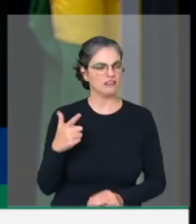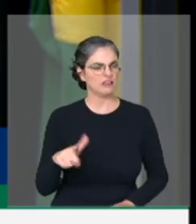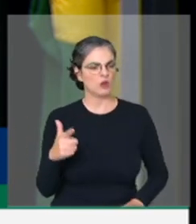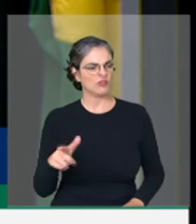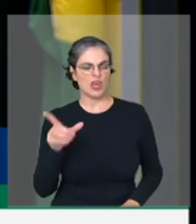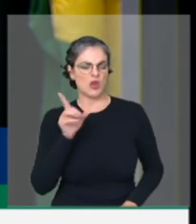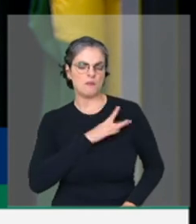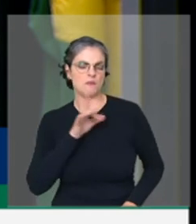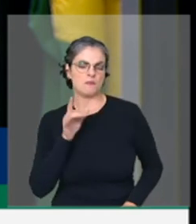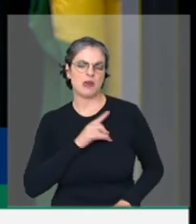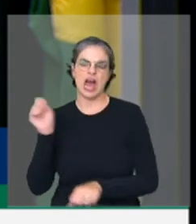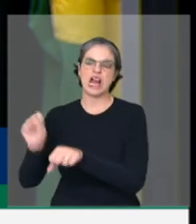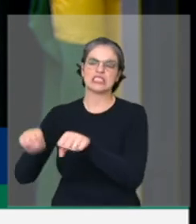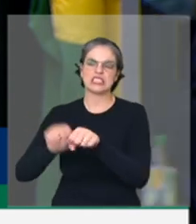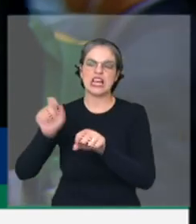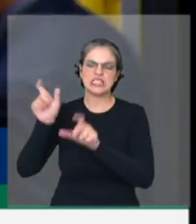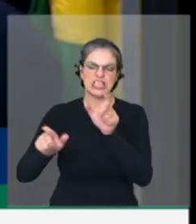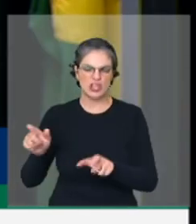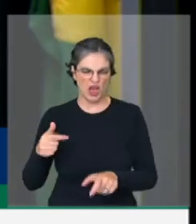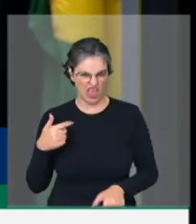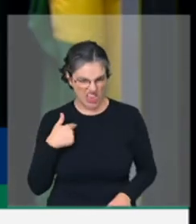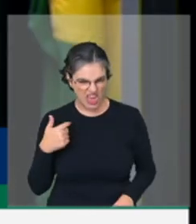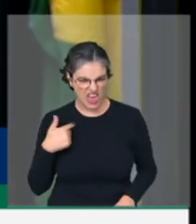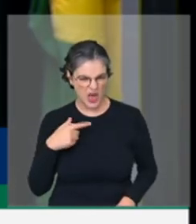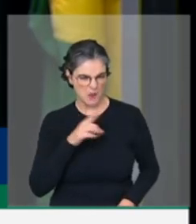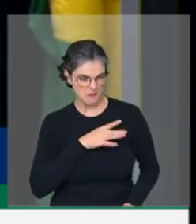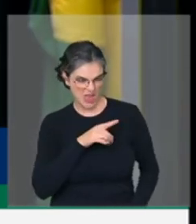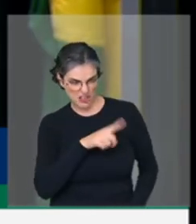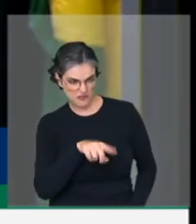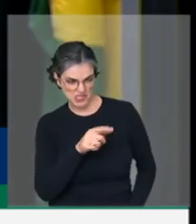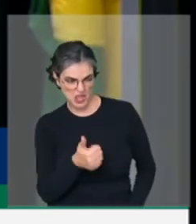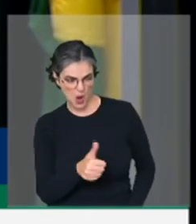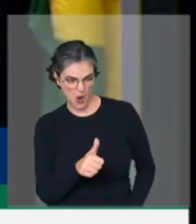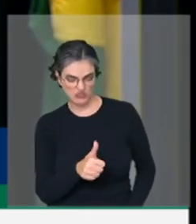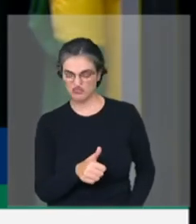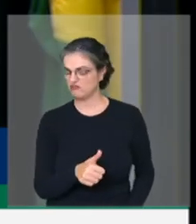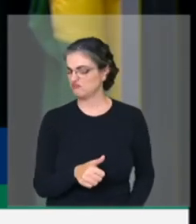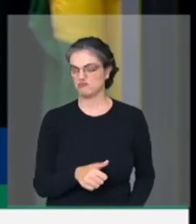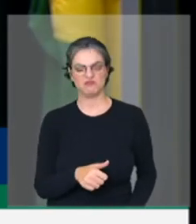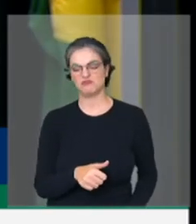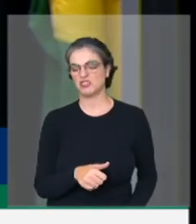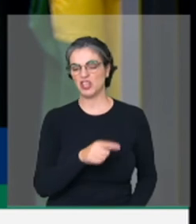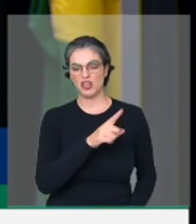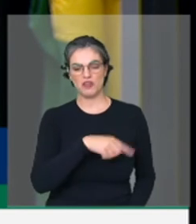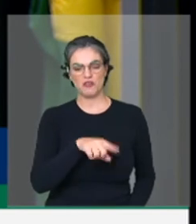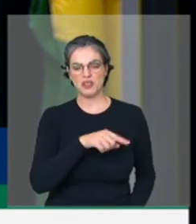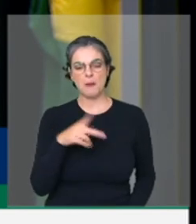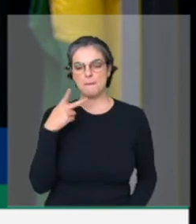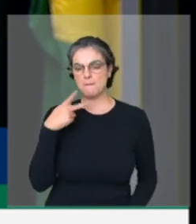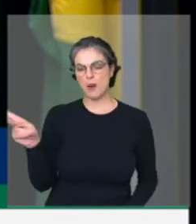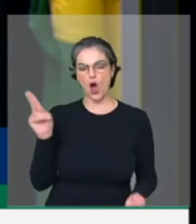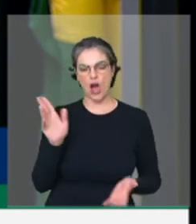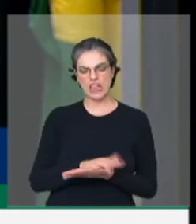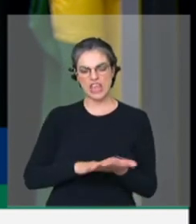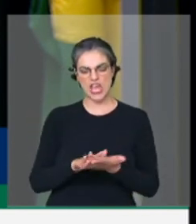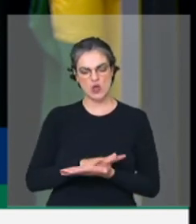assassino. Vou ter medo de 11? Se não servem para porra nenhuma para esse